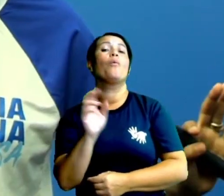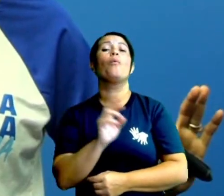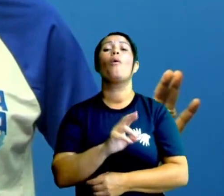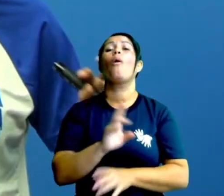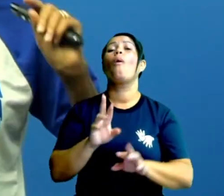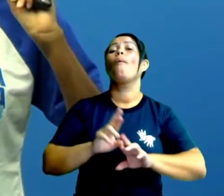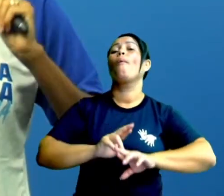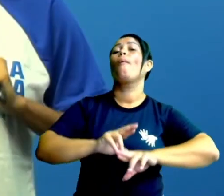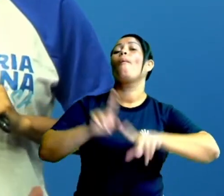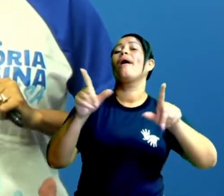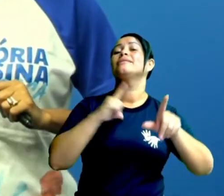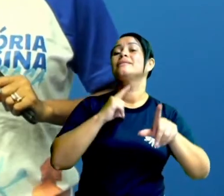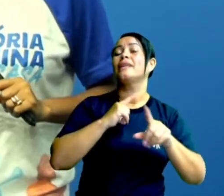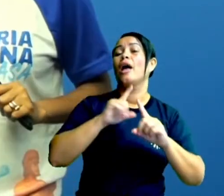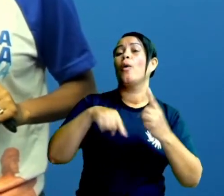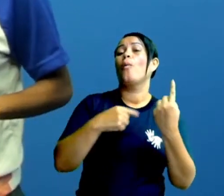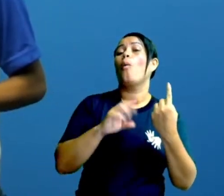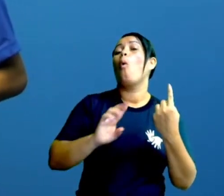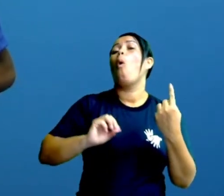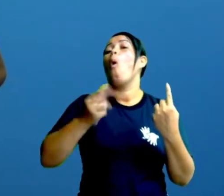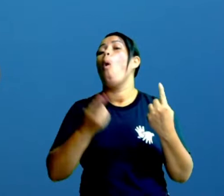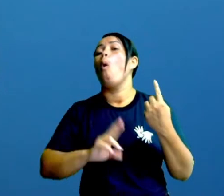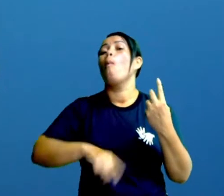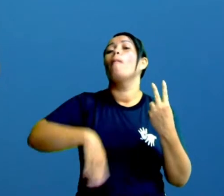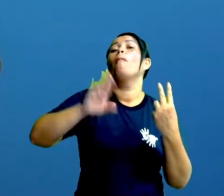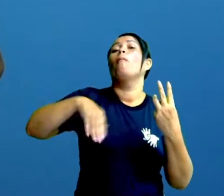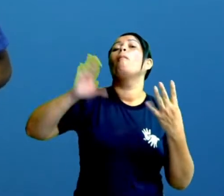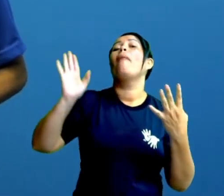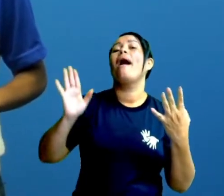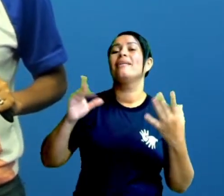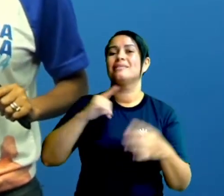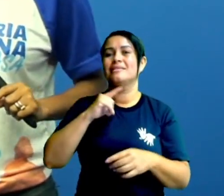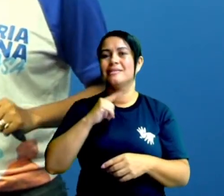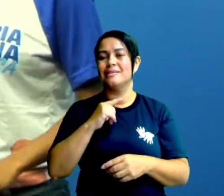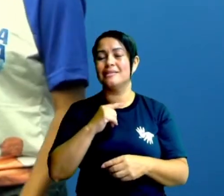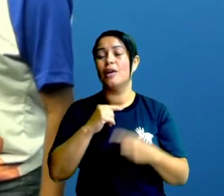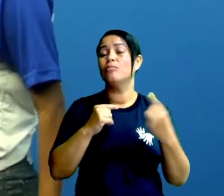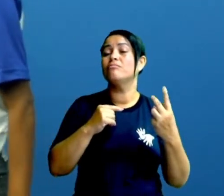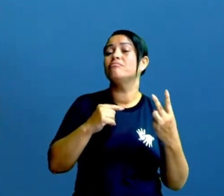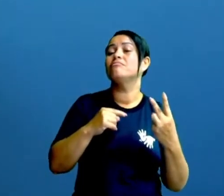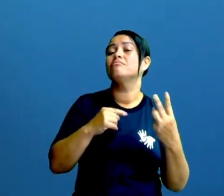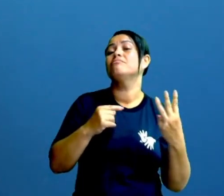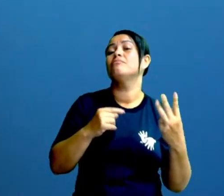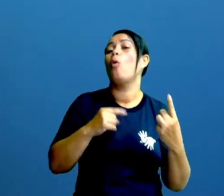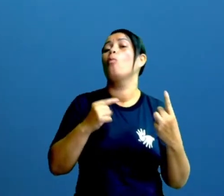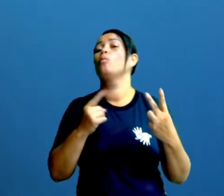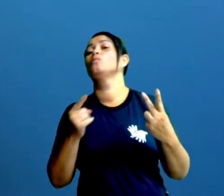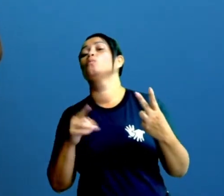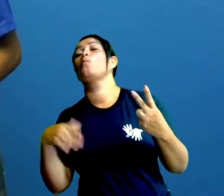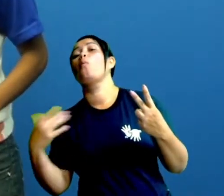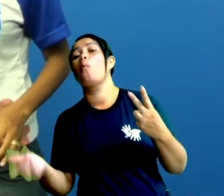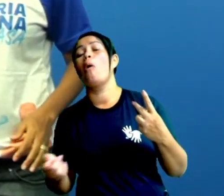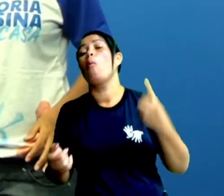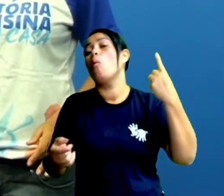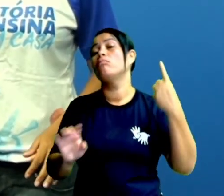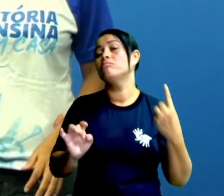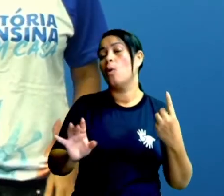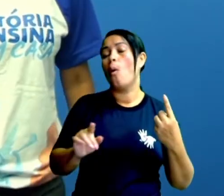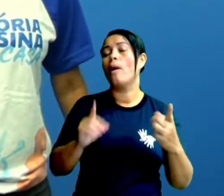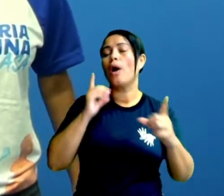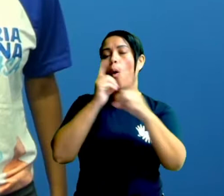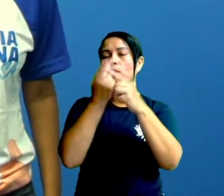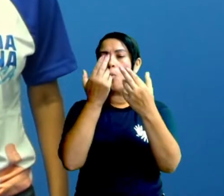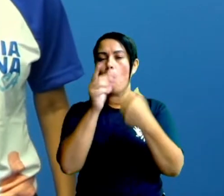Quais animais que tem o mesmo sonzinho final que a gente encontra lá no